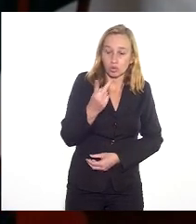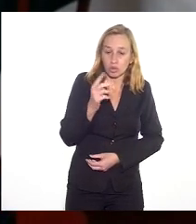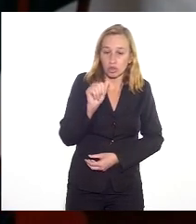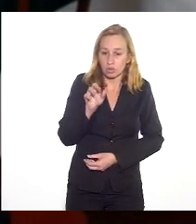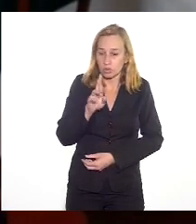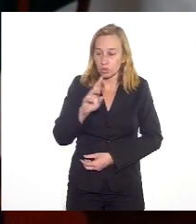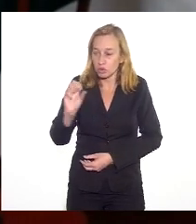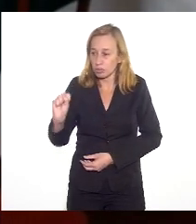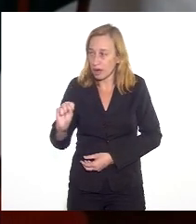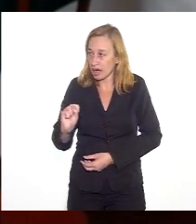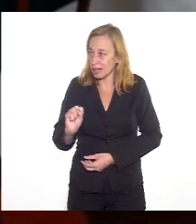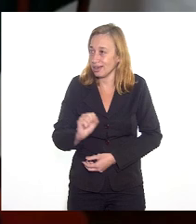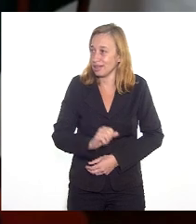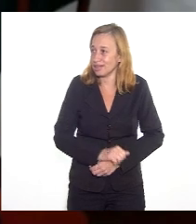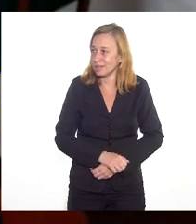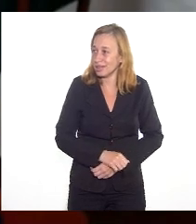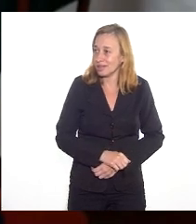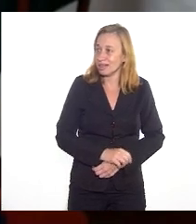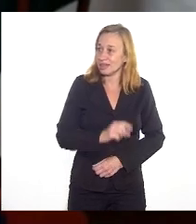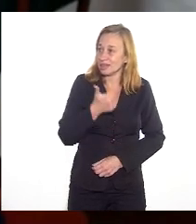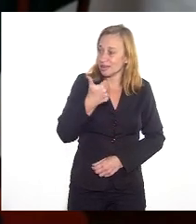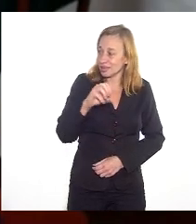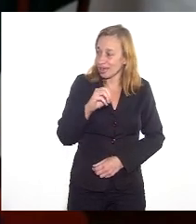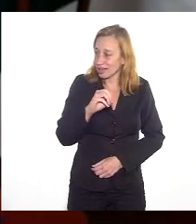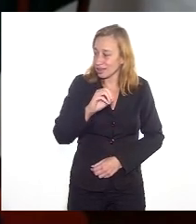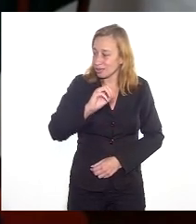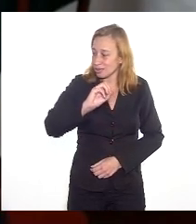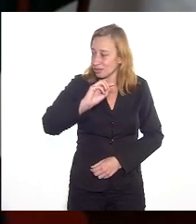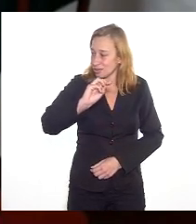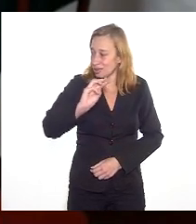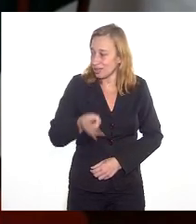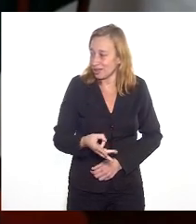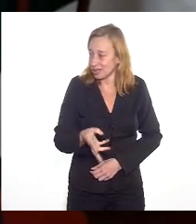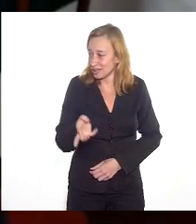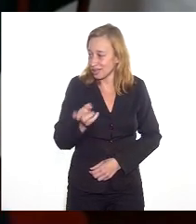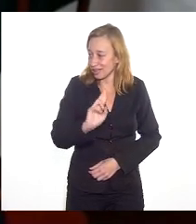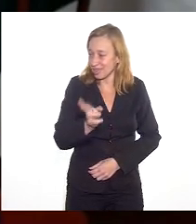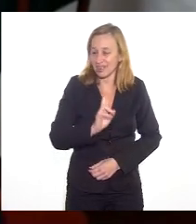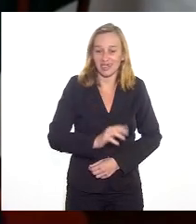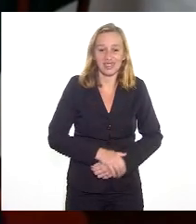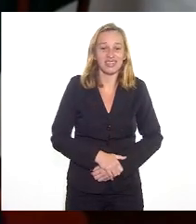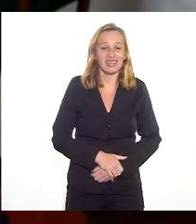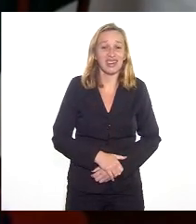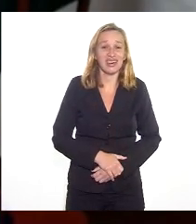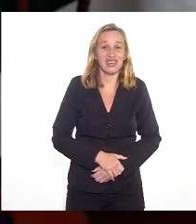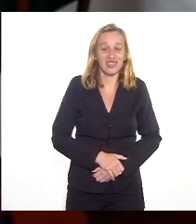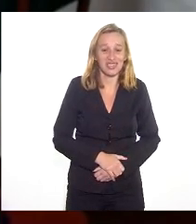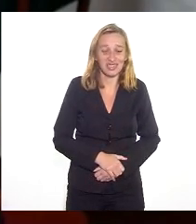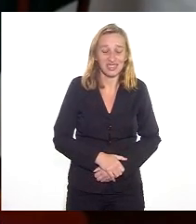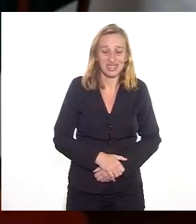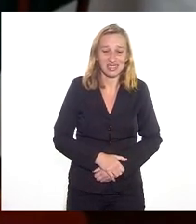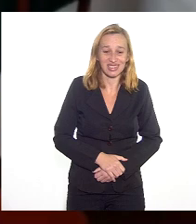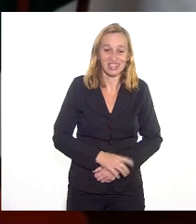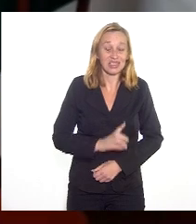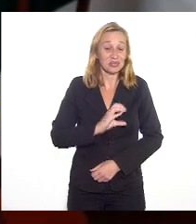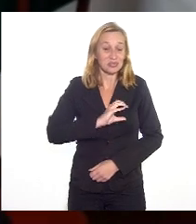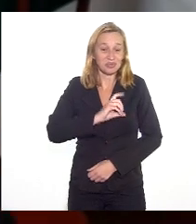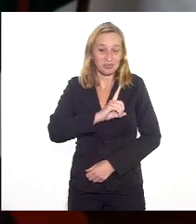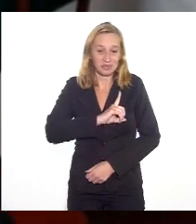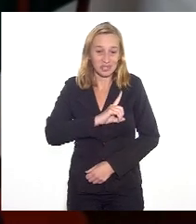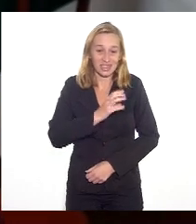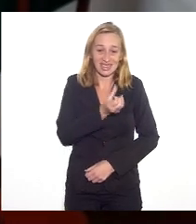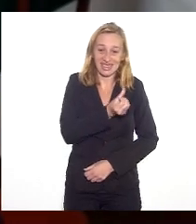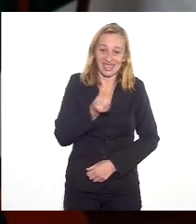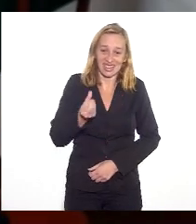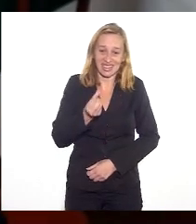bem pequeno, R$10 milhões. Cambuci, 12. Então, Duque de Caxias, 600